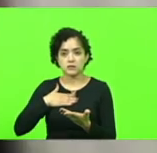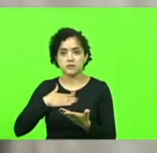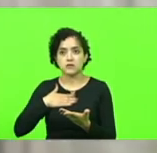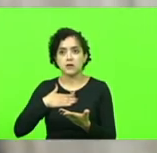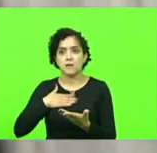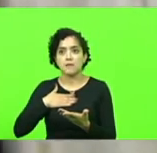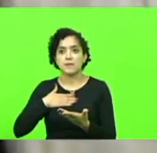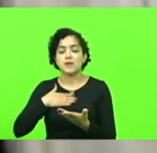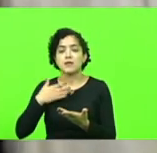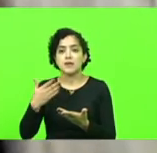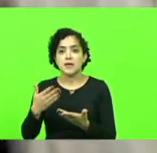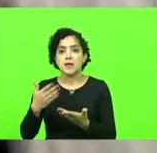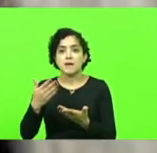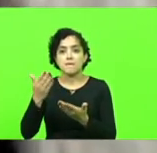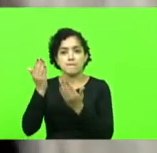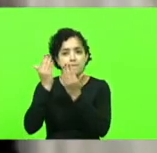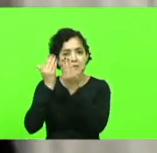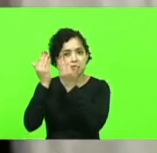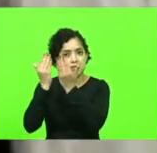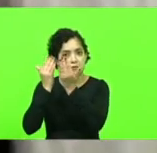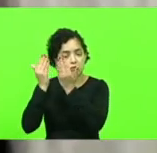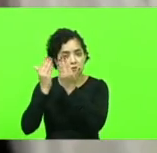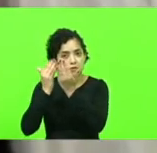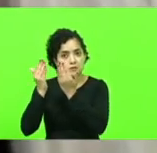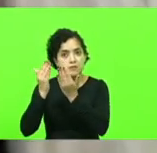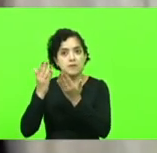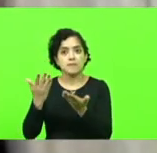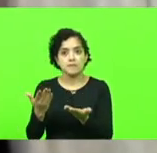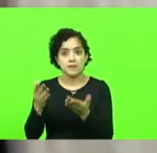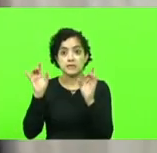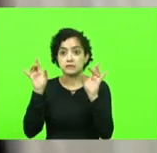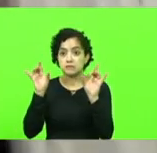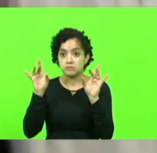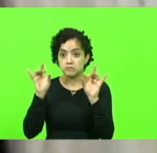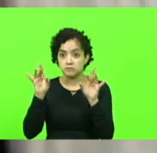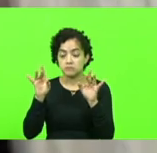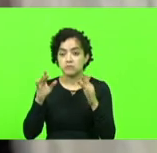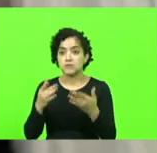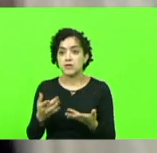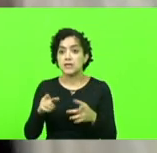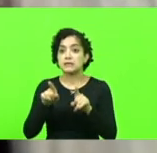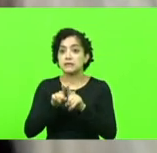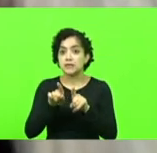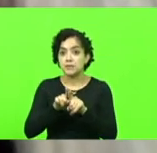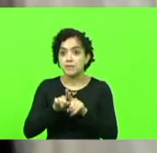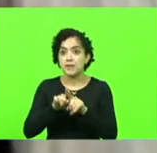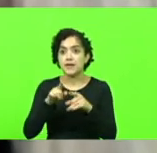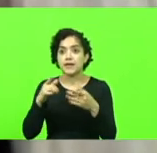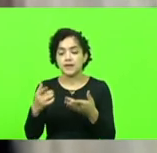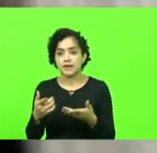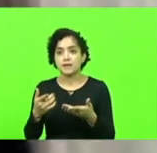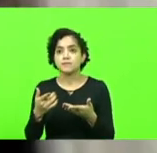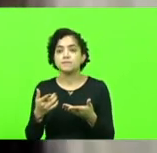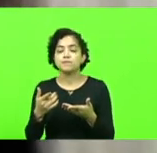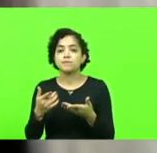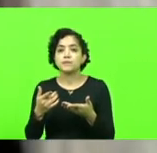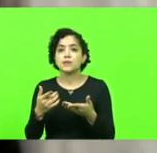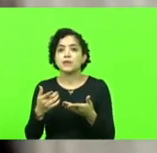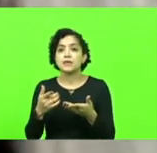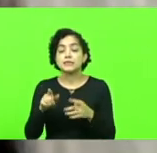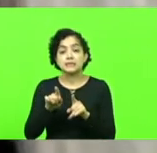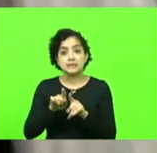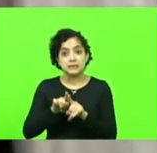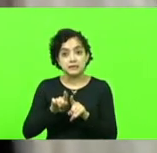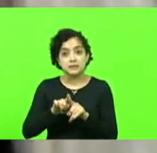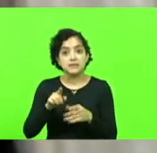psicomotricidade, tenho especialização em ergonomia, tenho especialização em integração sensorial com a